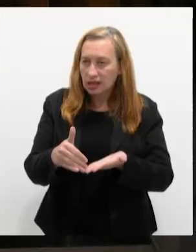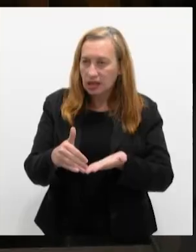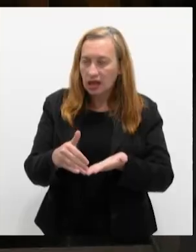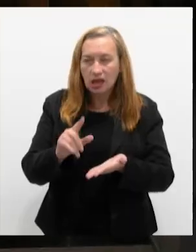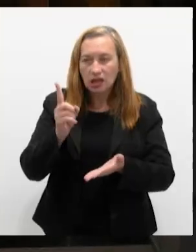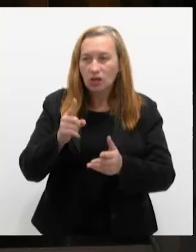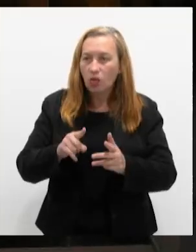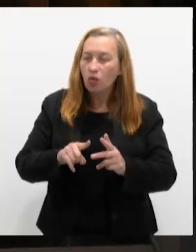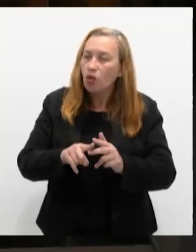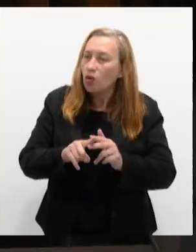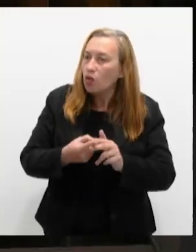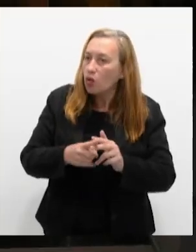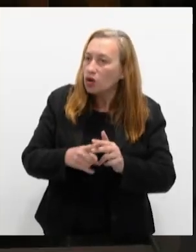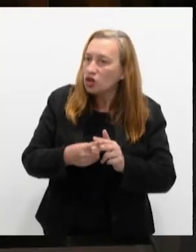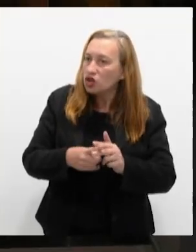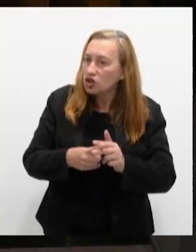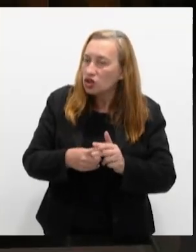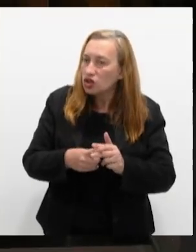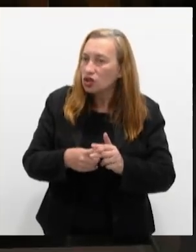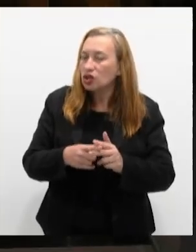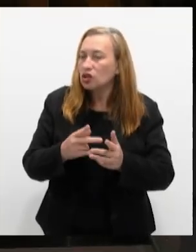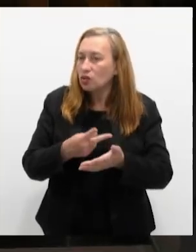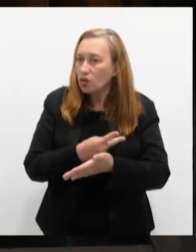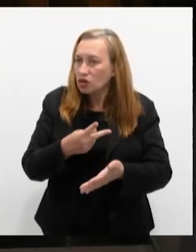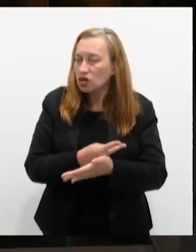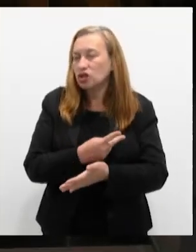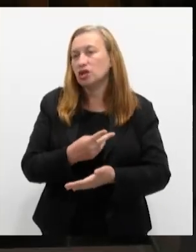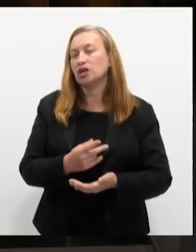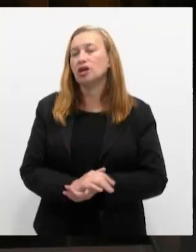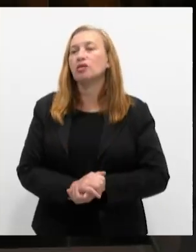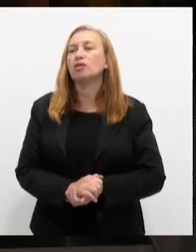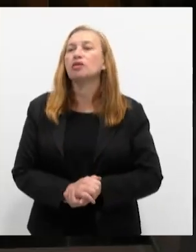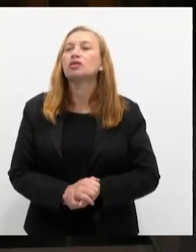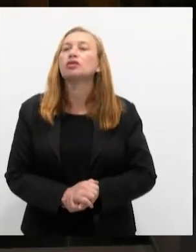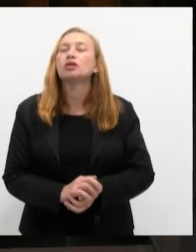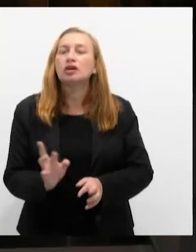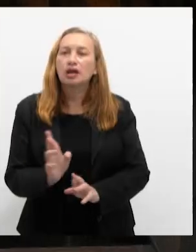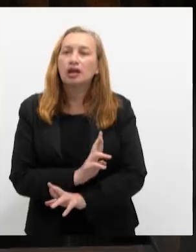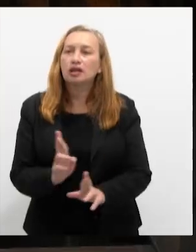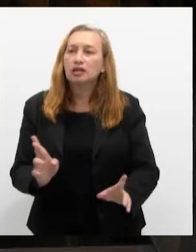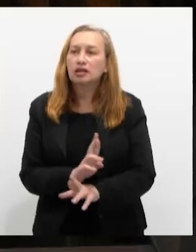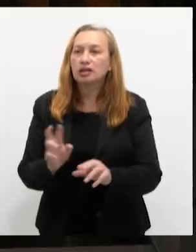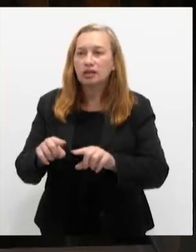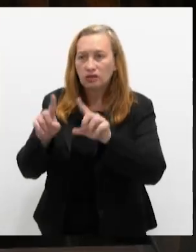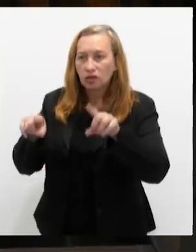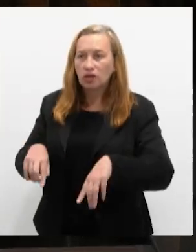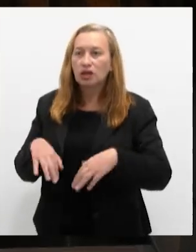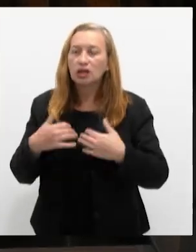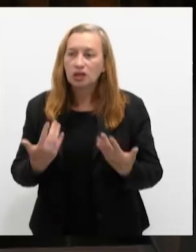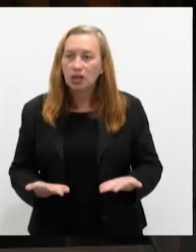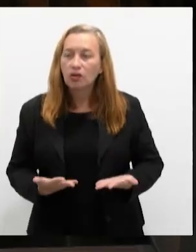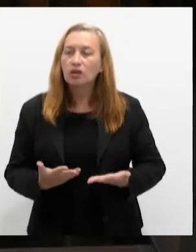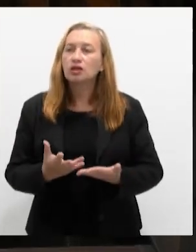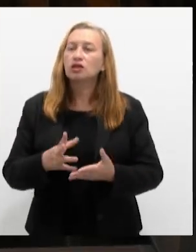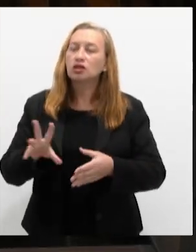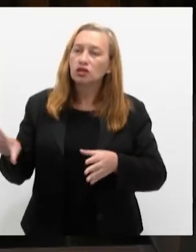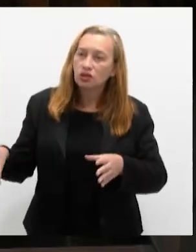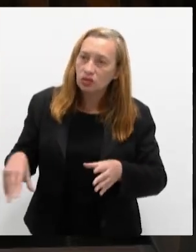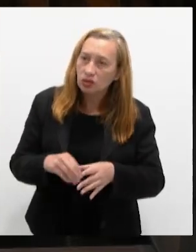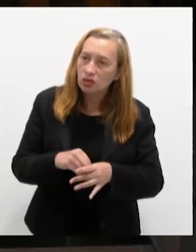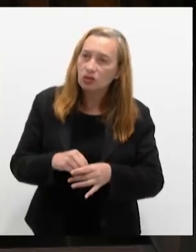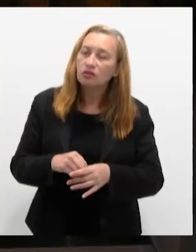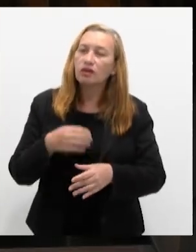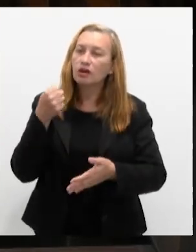corrigir situações de desvalorização e de distorções com relação aos servidores. Então, a gente emendou e vai lutar